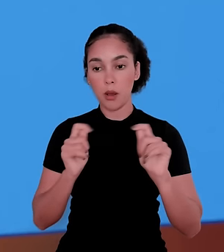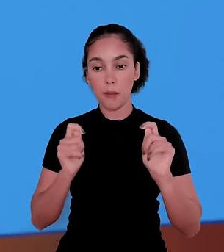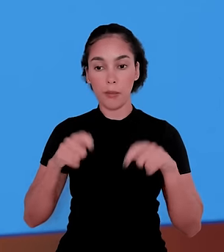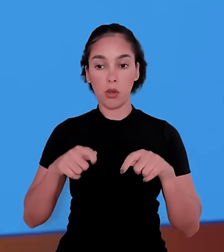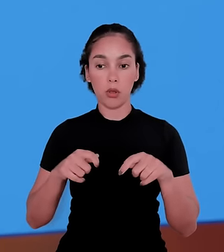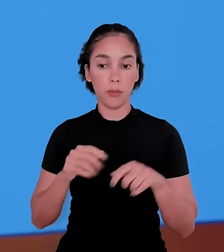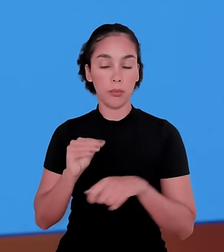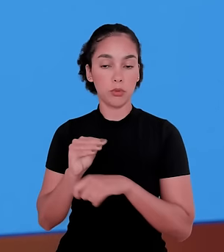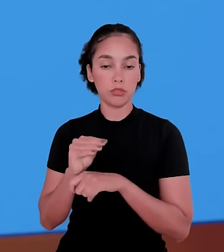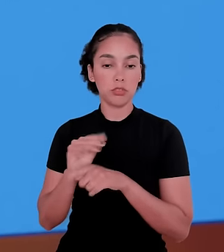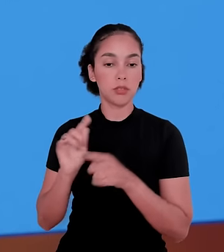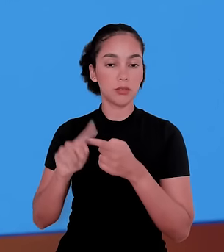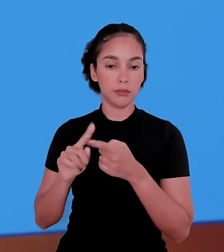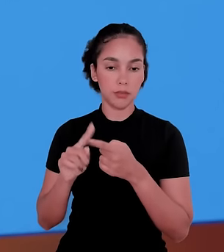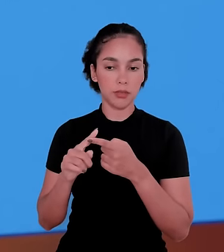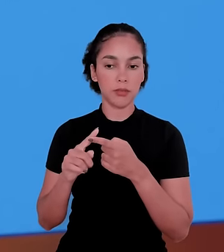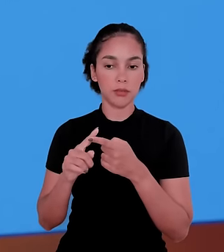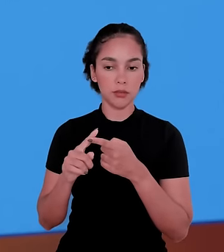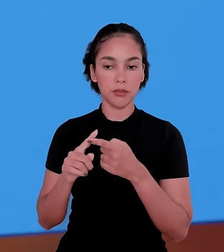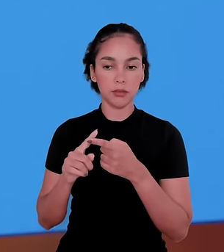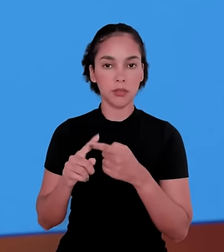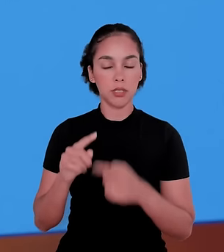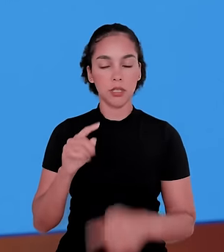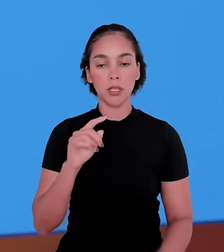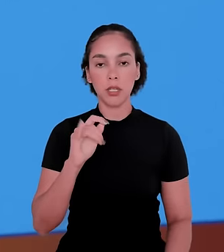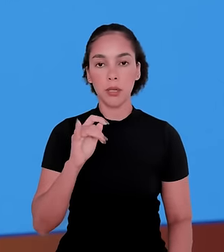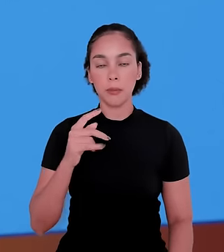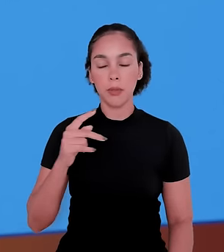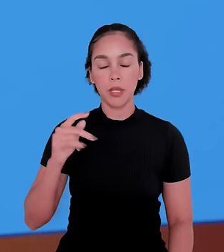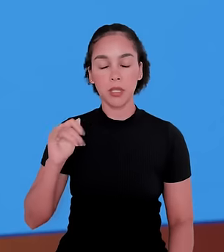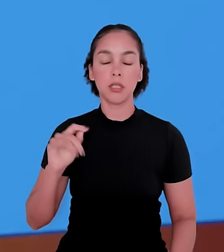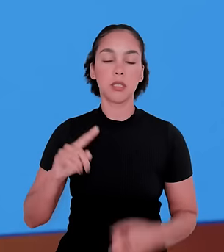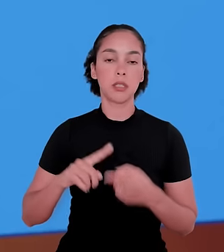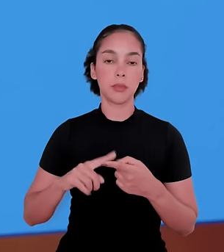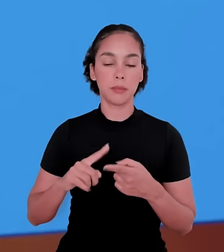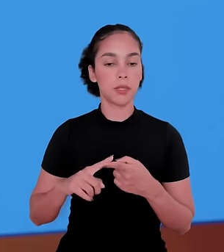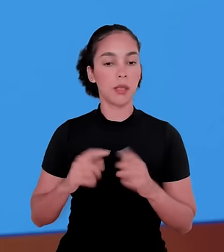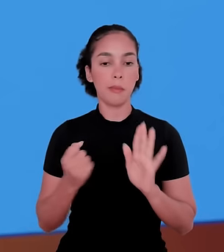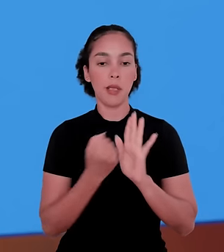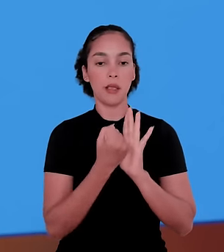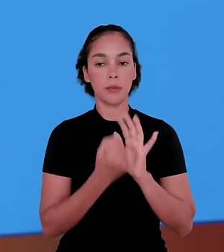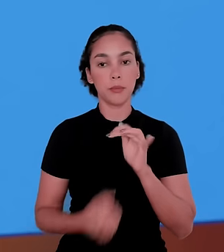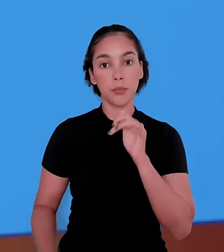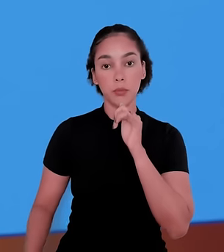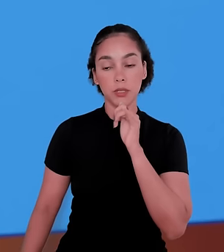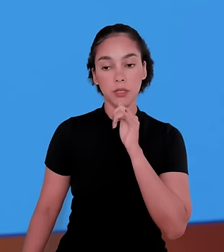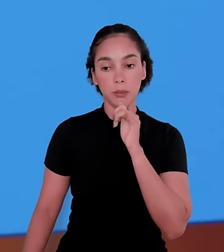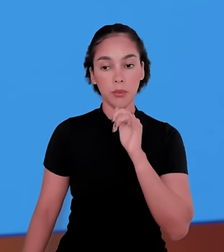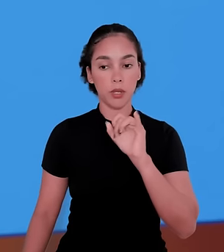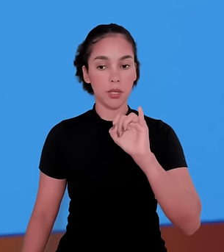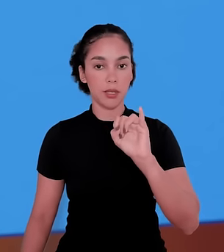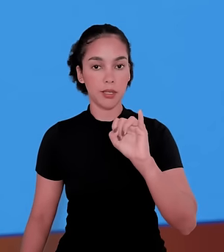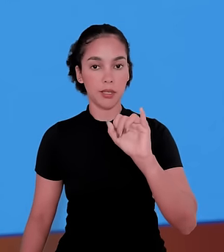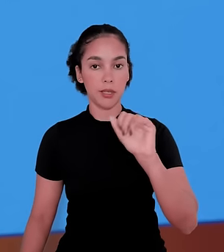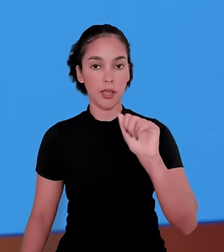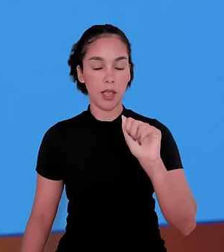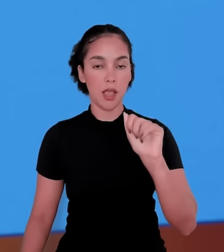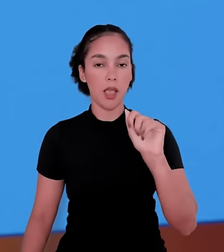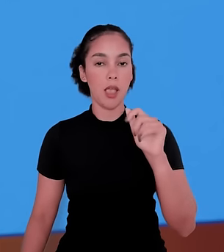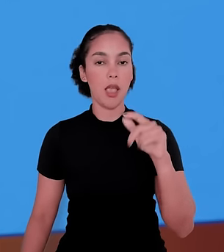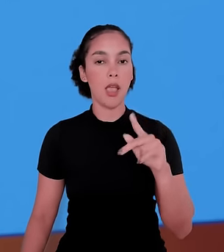proteger não só por outros ativos de IPI mas como marca também por exemplo aquela garrafinha do yaku ela é extremamente